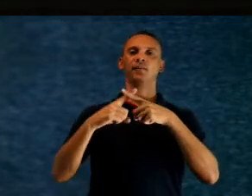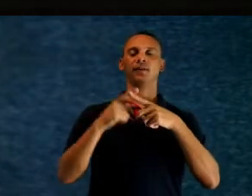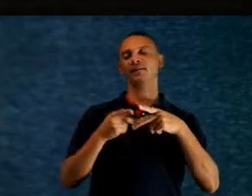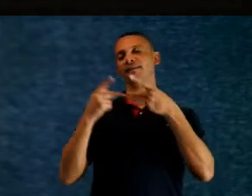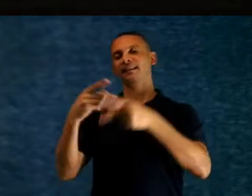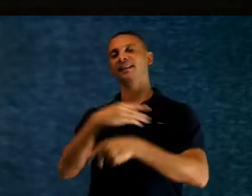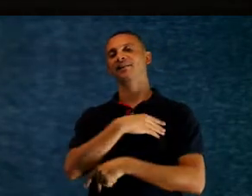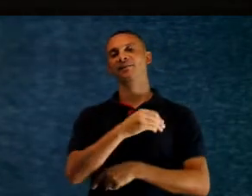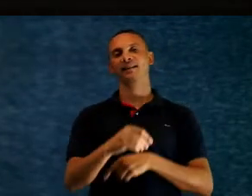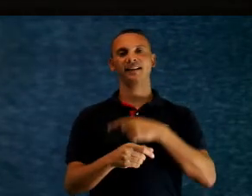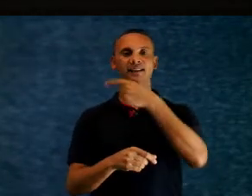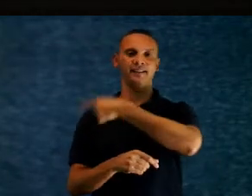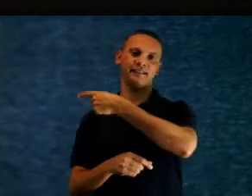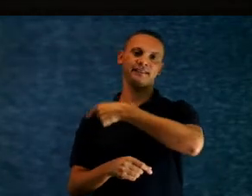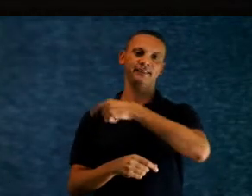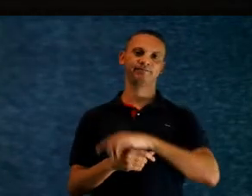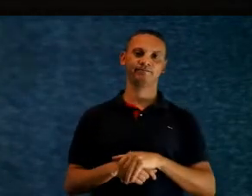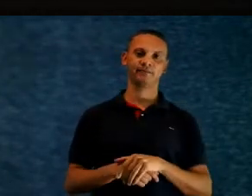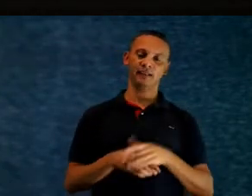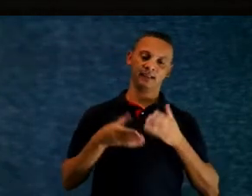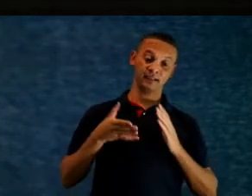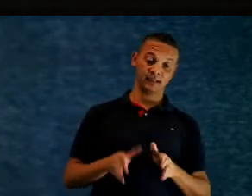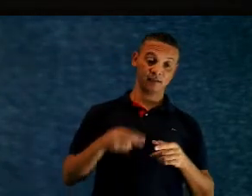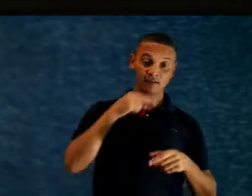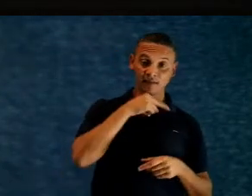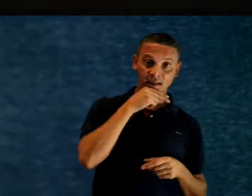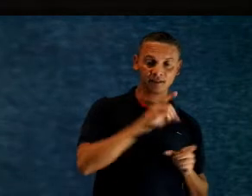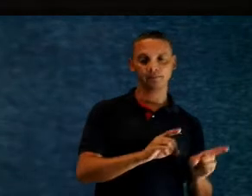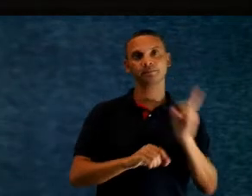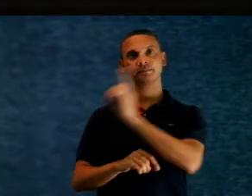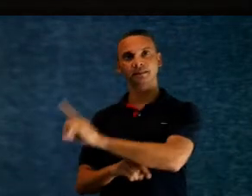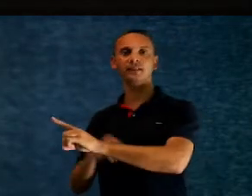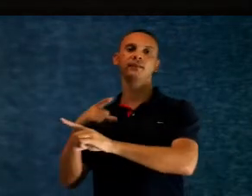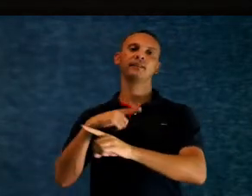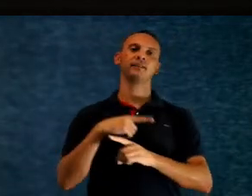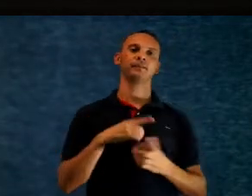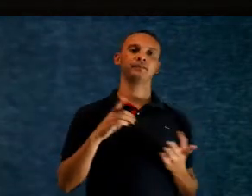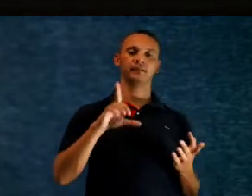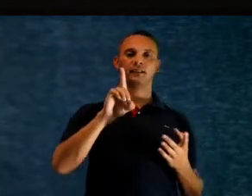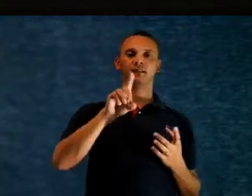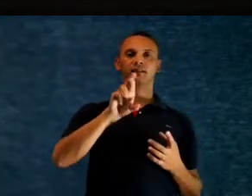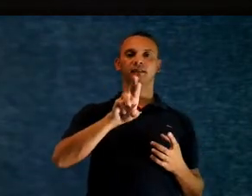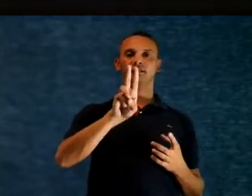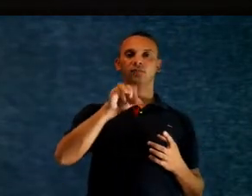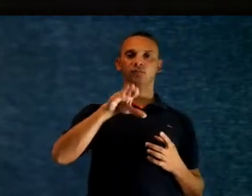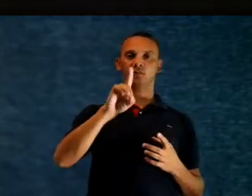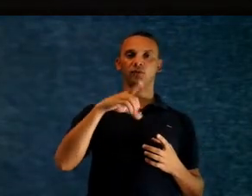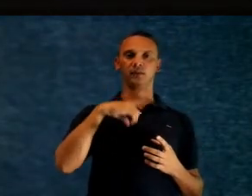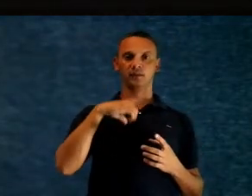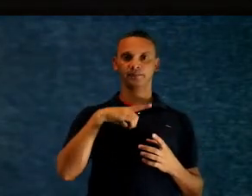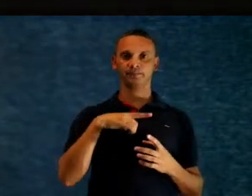de deixar a toca, né, do urso polar, como ele mesmo se disse num poema, para poder